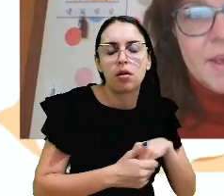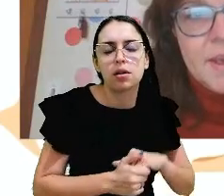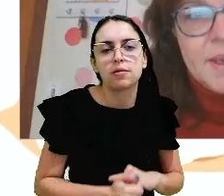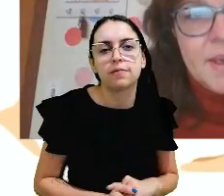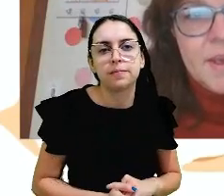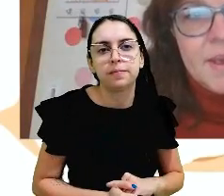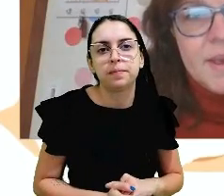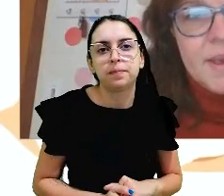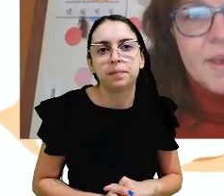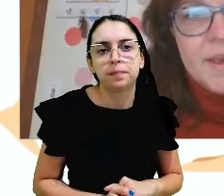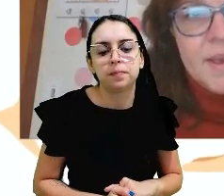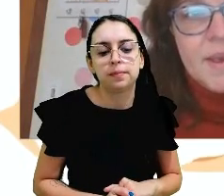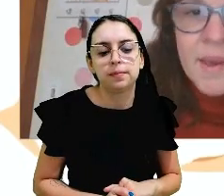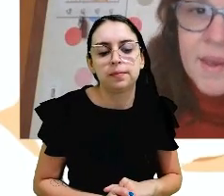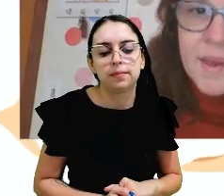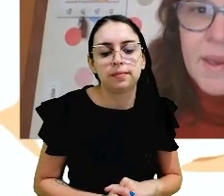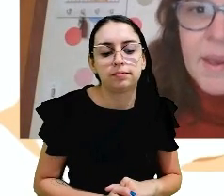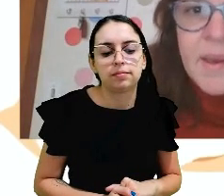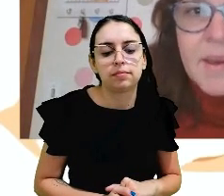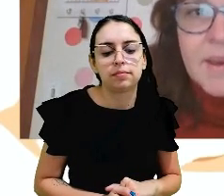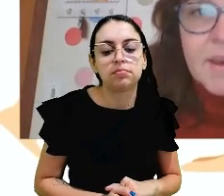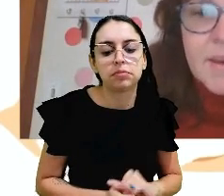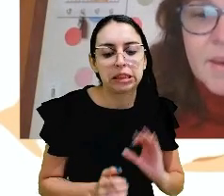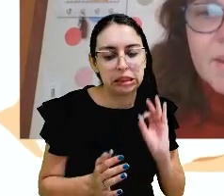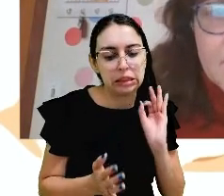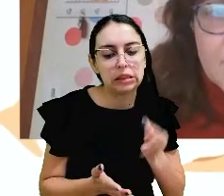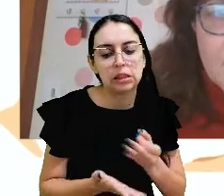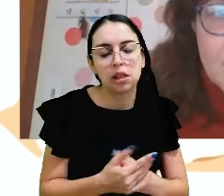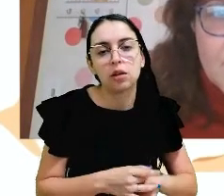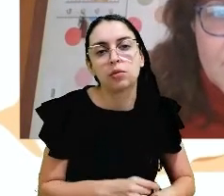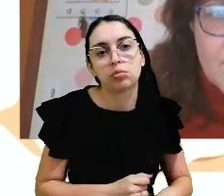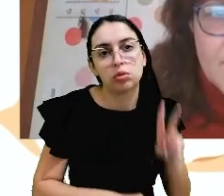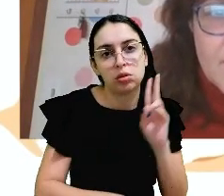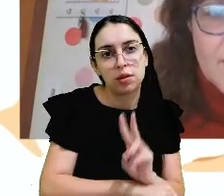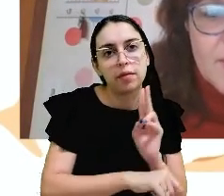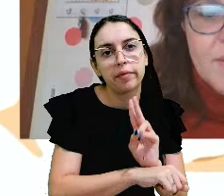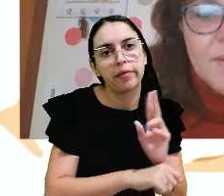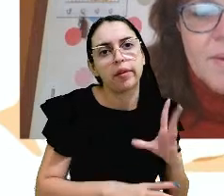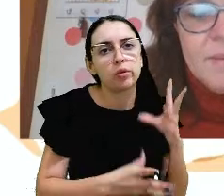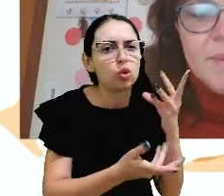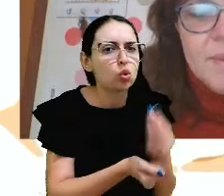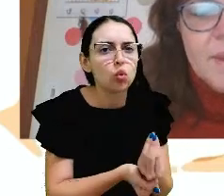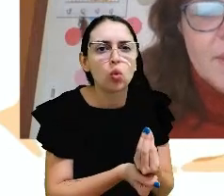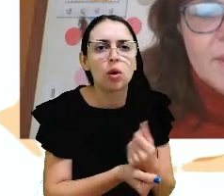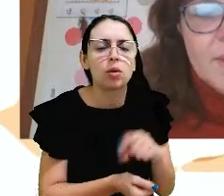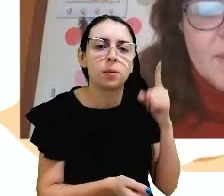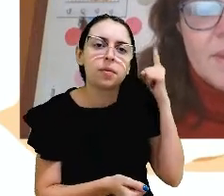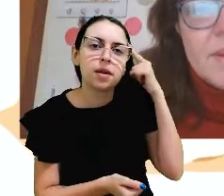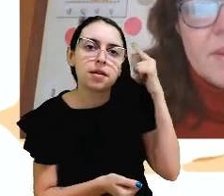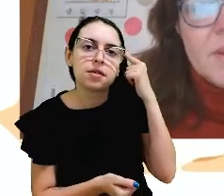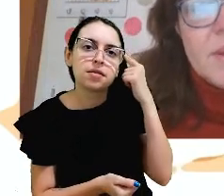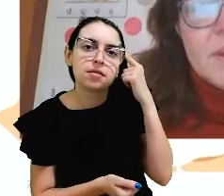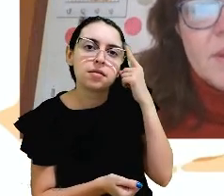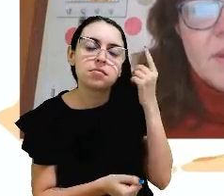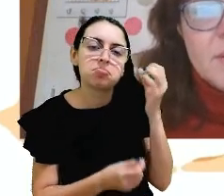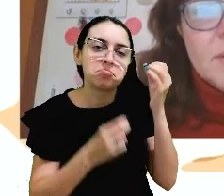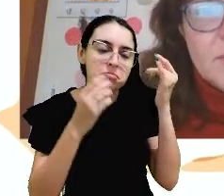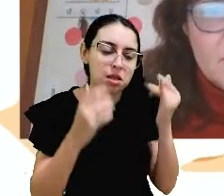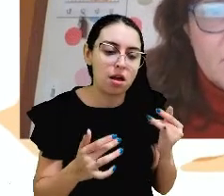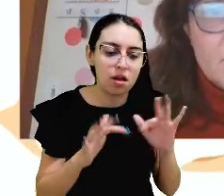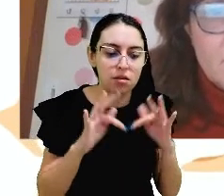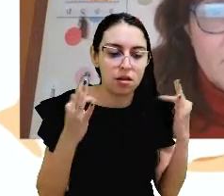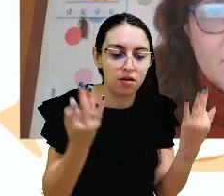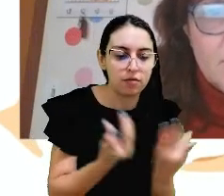que está permeada por um cuidado que é integral, né, um cuidado que pensa nas questões da